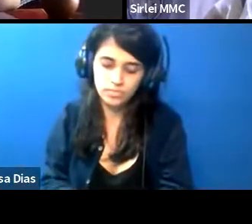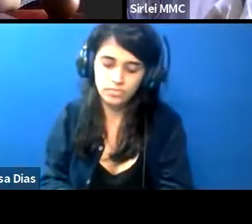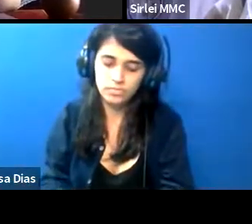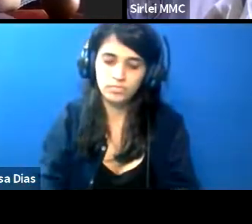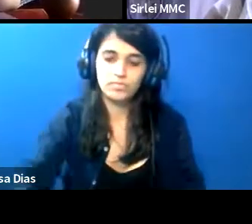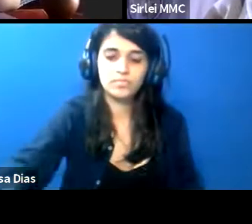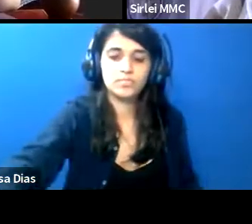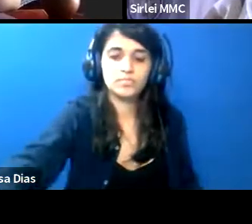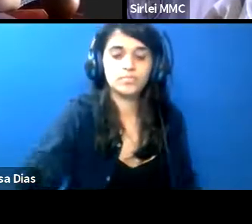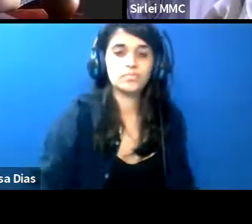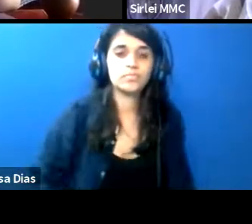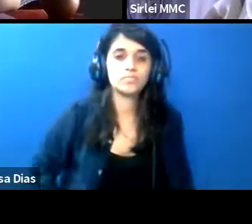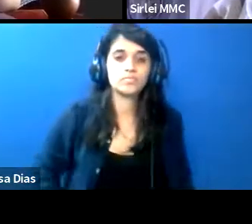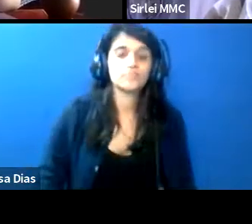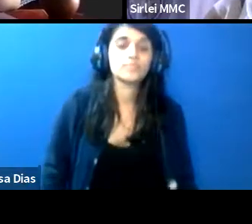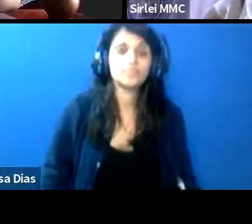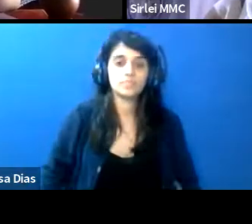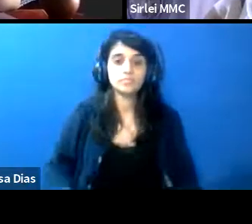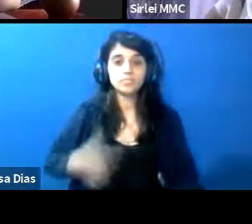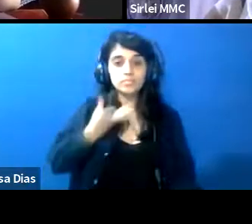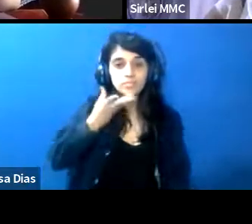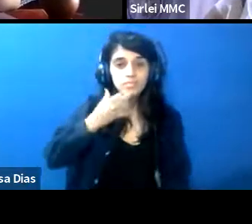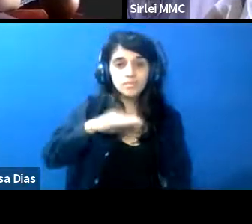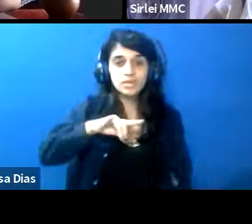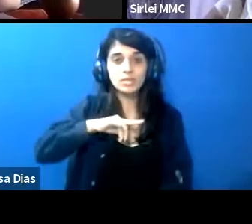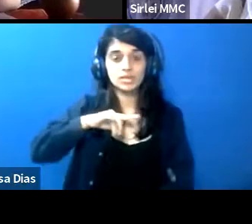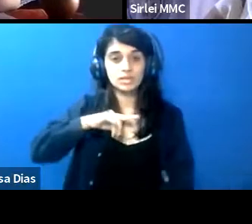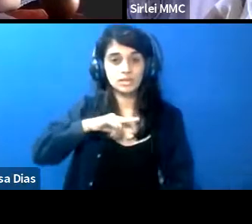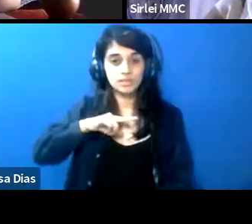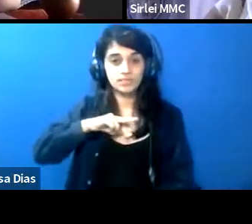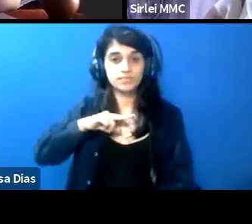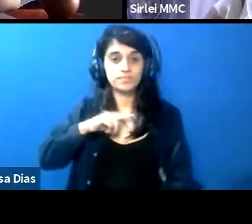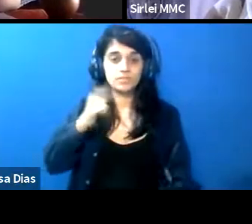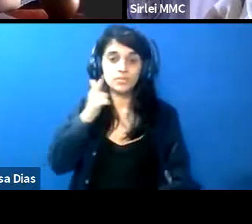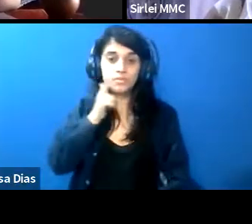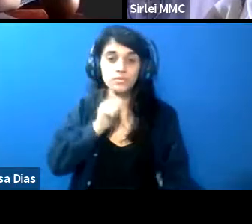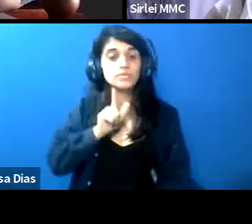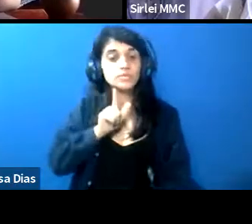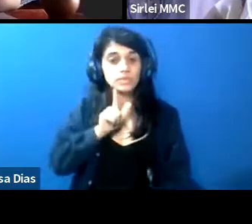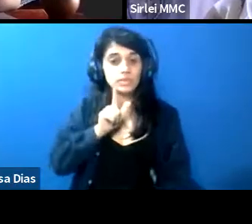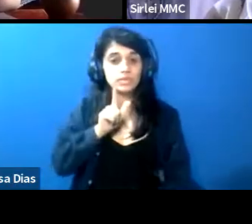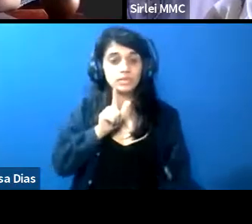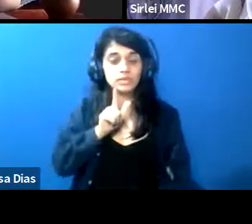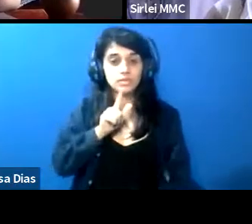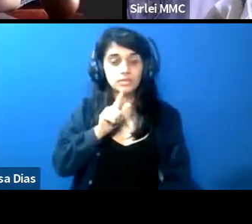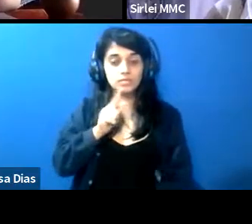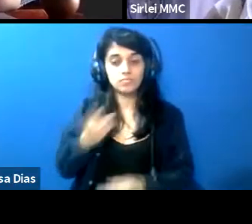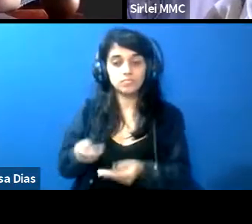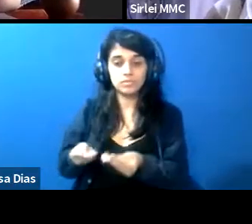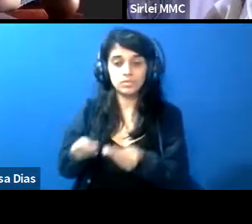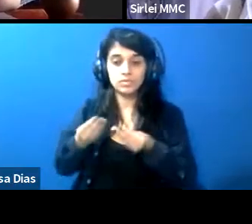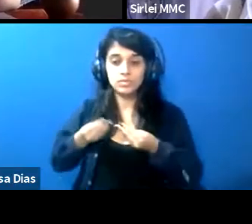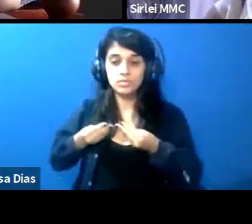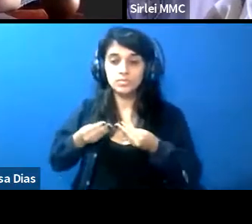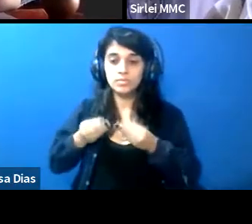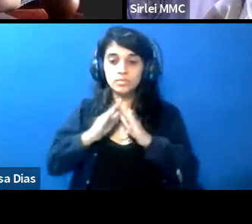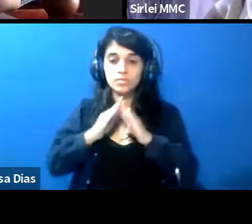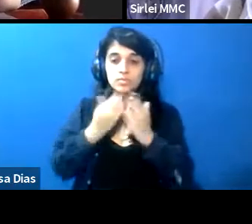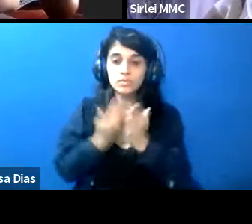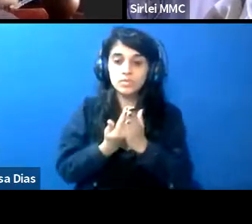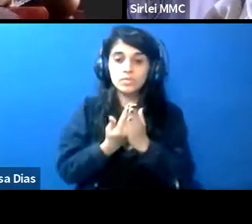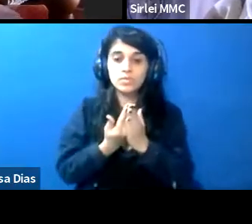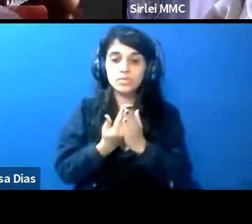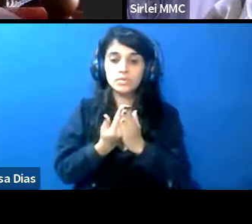acabam chegando por ali através dos programas onde a gente recebe os escolares, né? Onde a gente recebe desde de